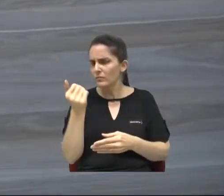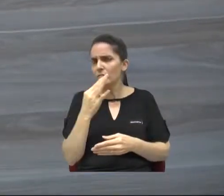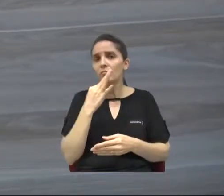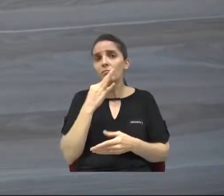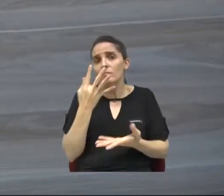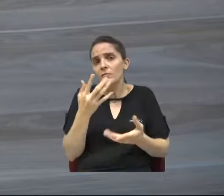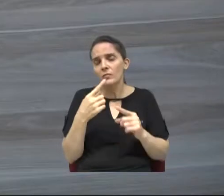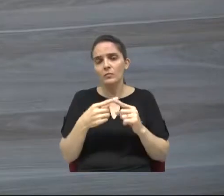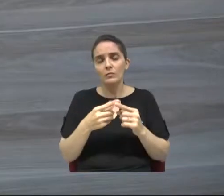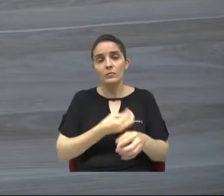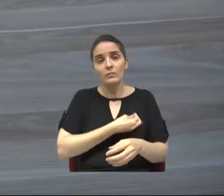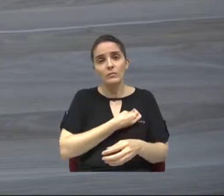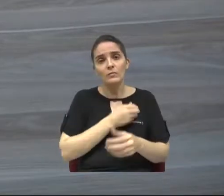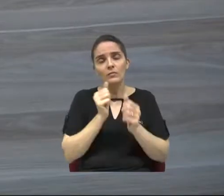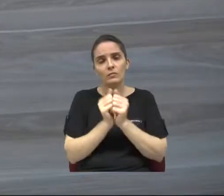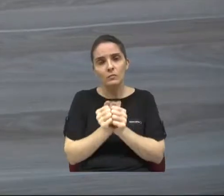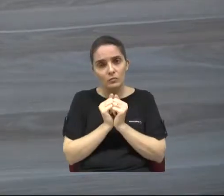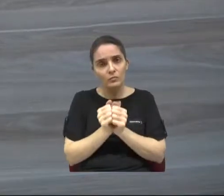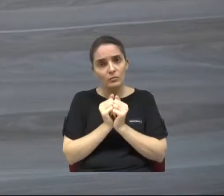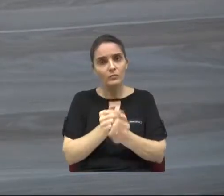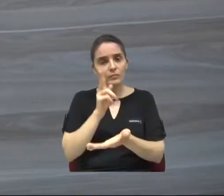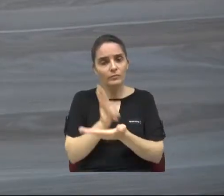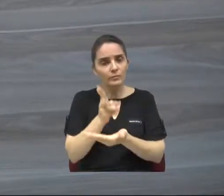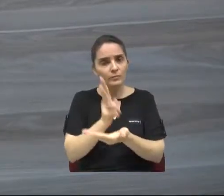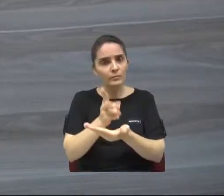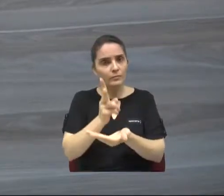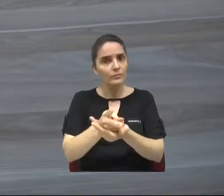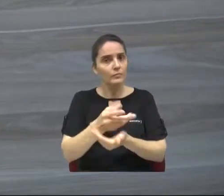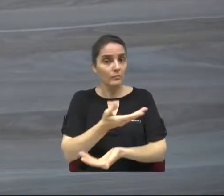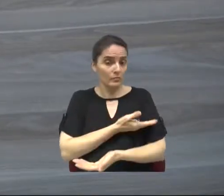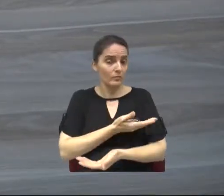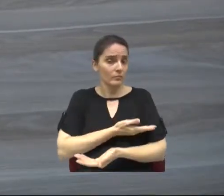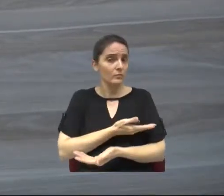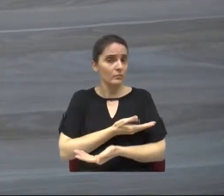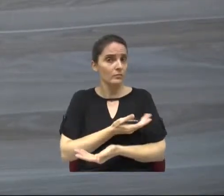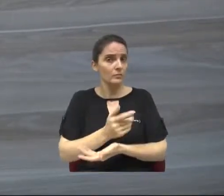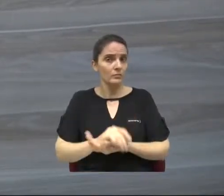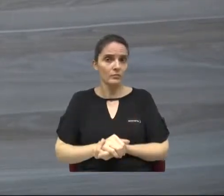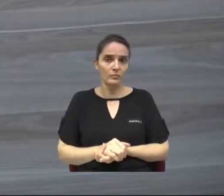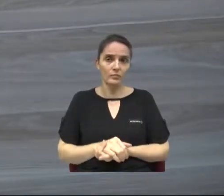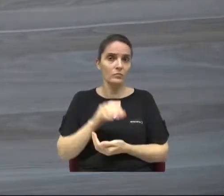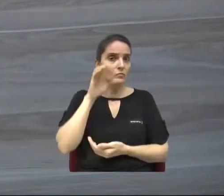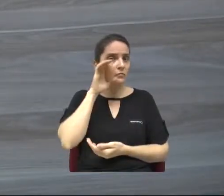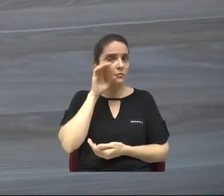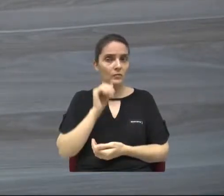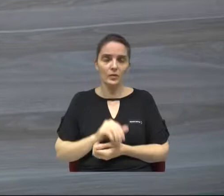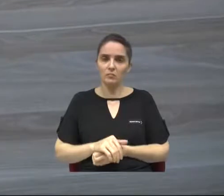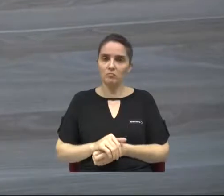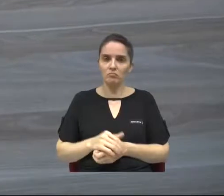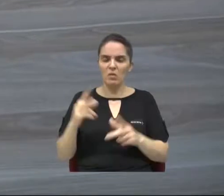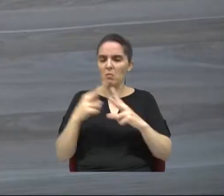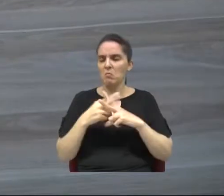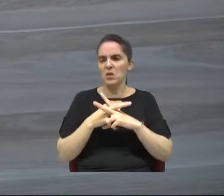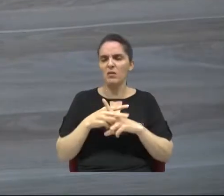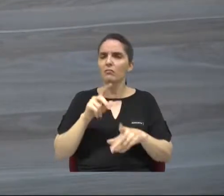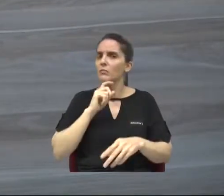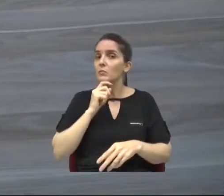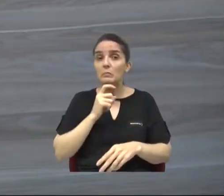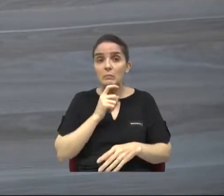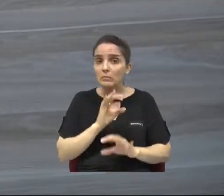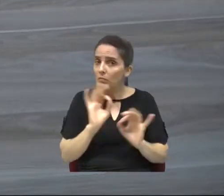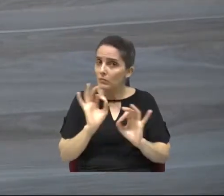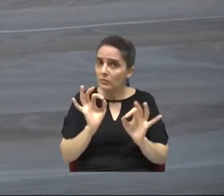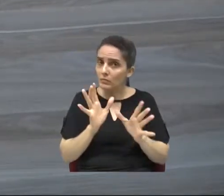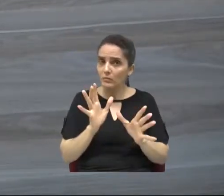uma convivência muito constante e é uma casa onde a gente tem uma amizade muito grande. Eu não tenho diferença com nenhum vereador aqui. Então,